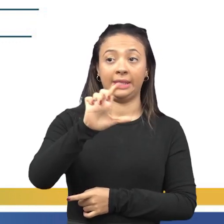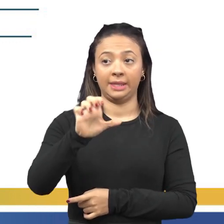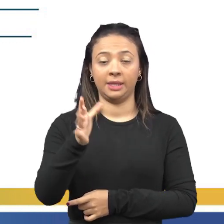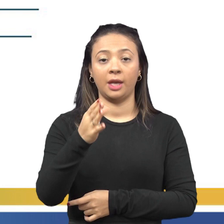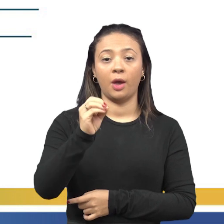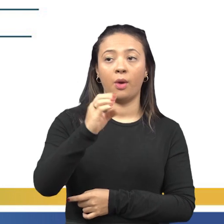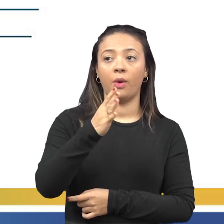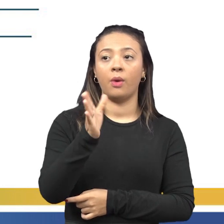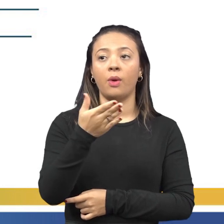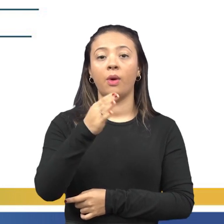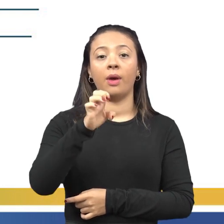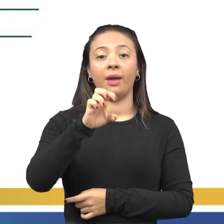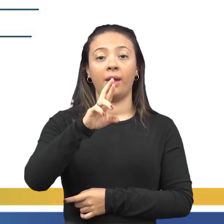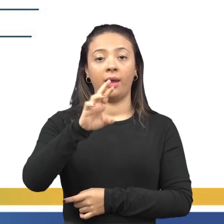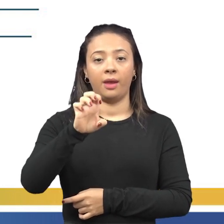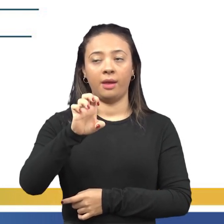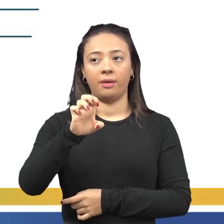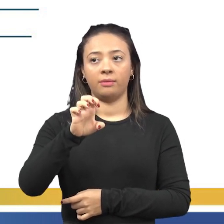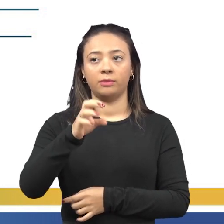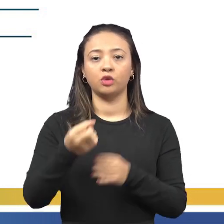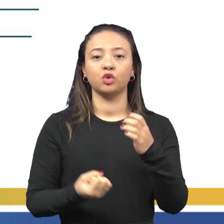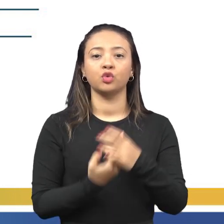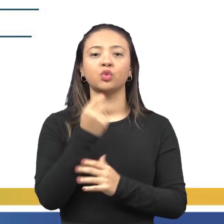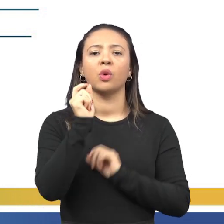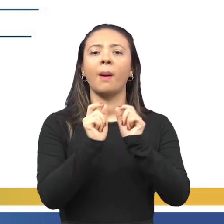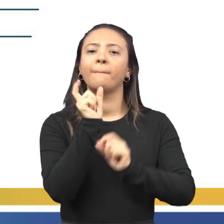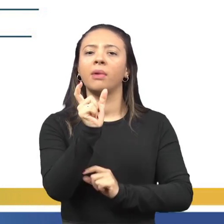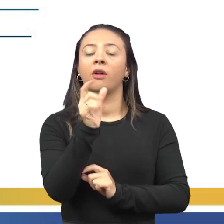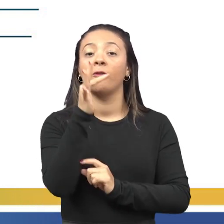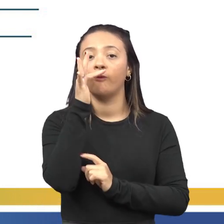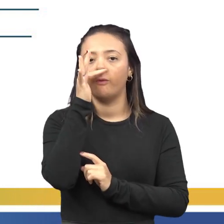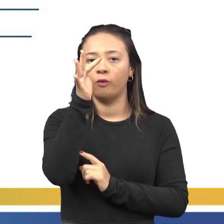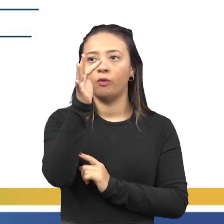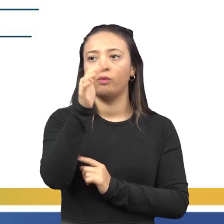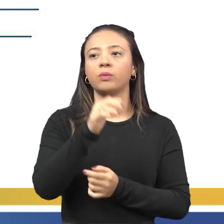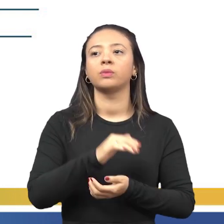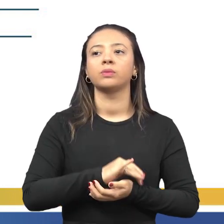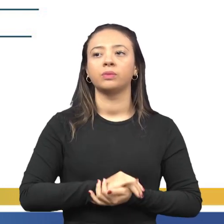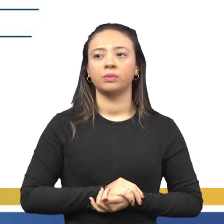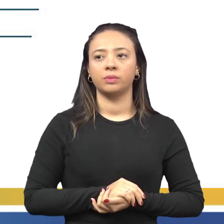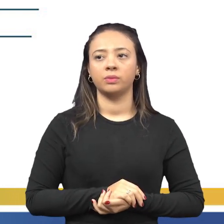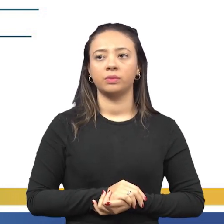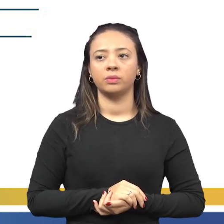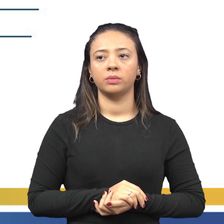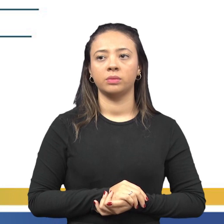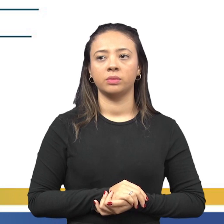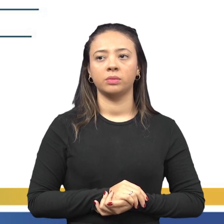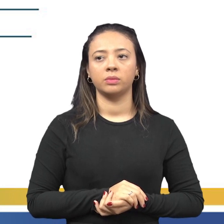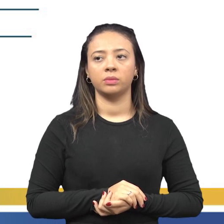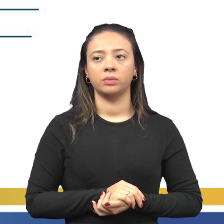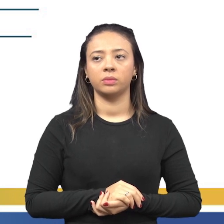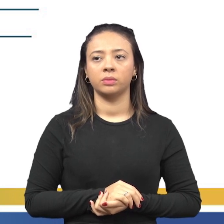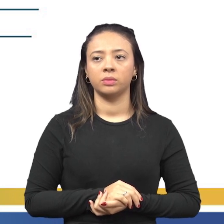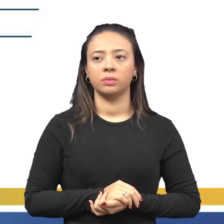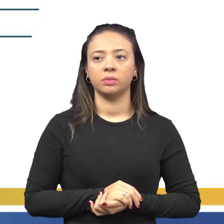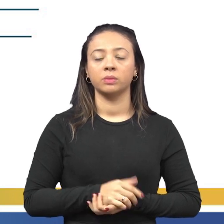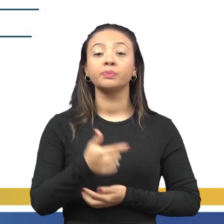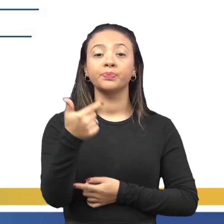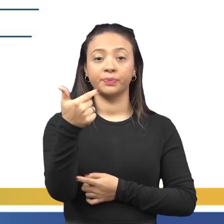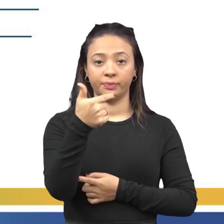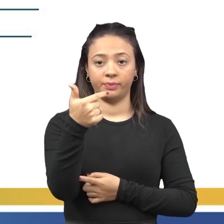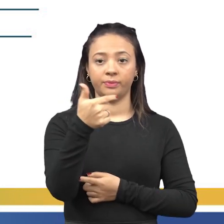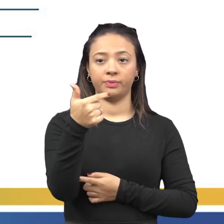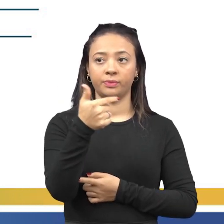F-L-O-R. Formamos qual palavra, ó? Flor, certo? Tenho aí ela deletreada, então formamos a palavra flor.